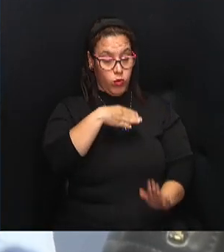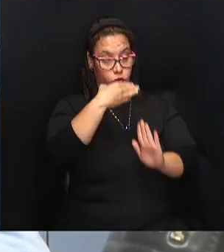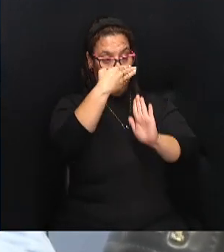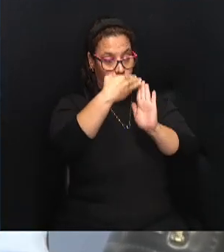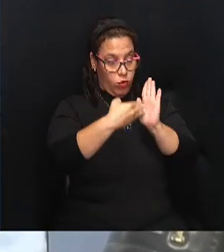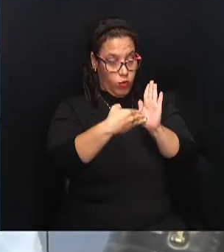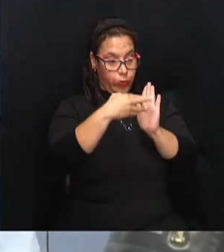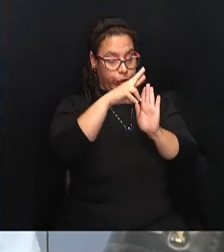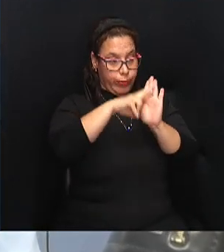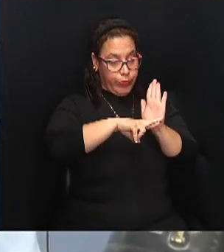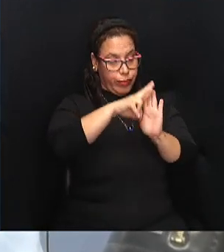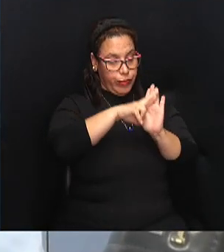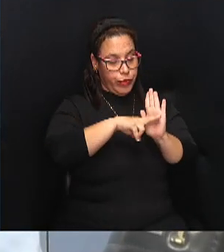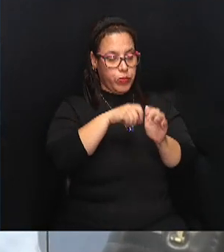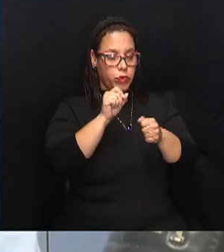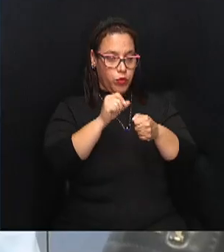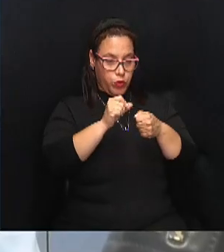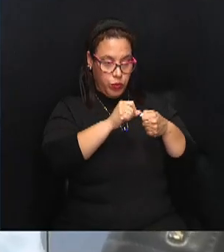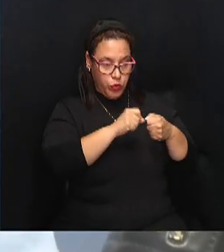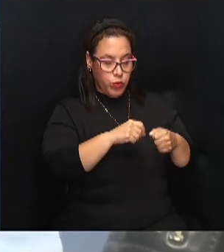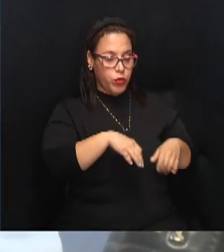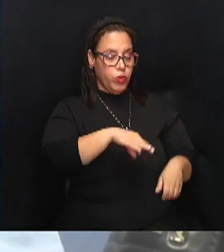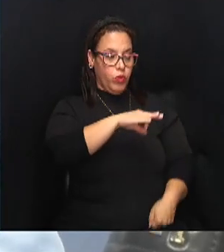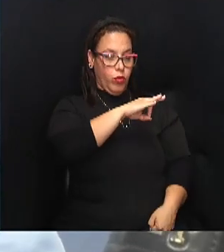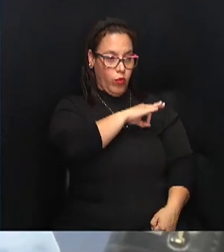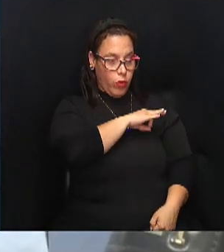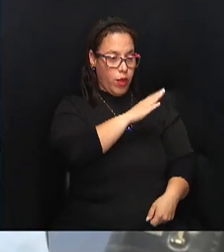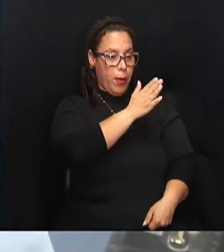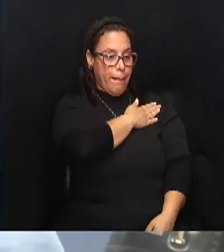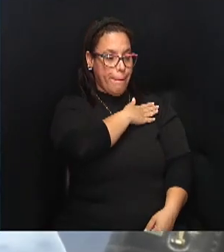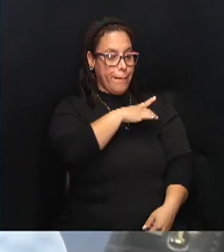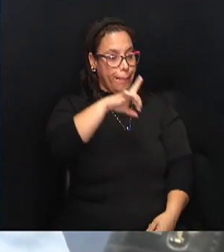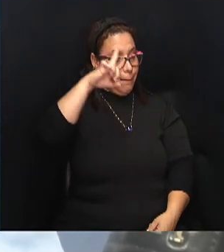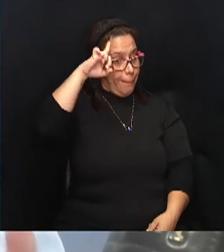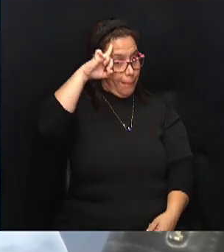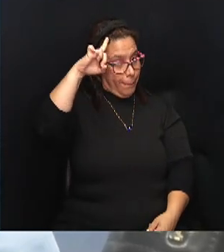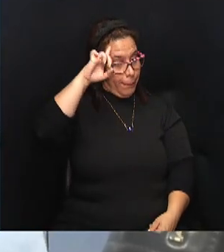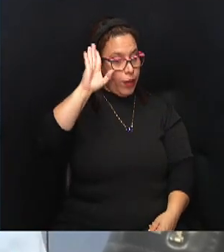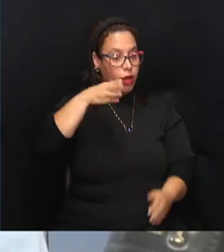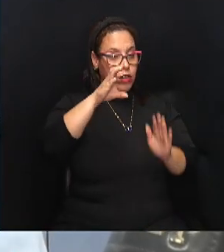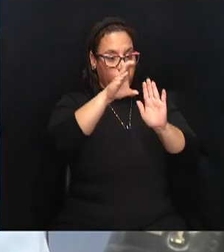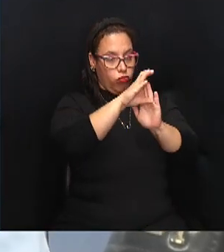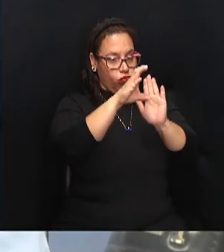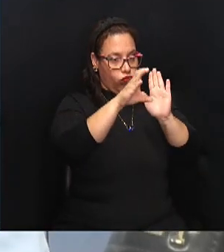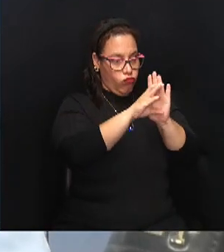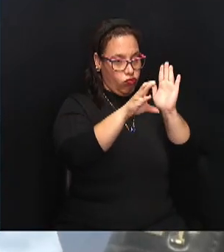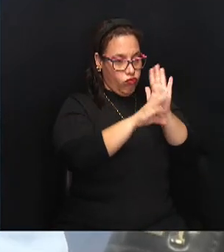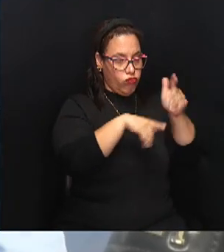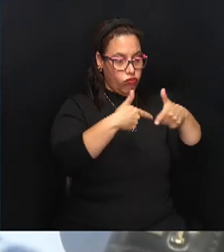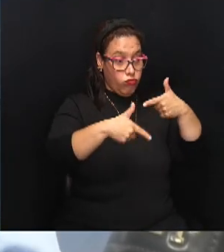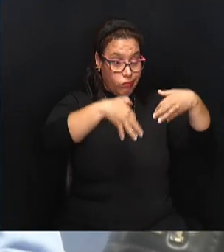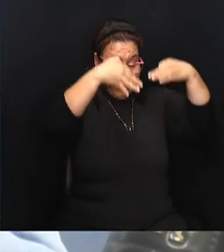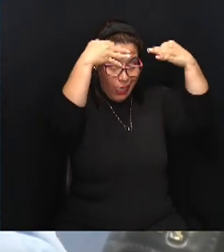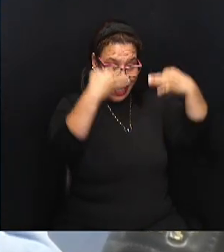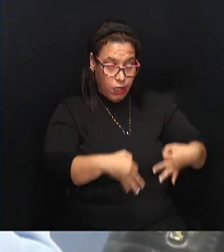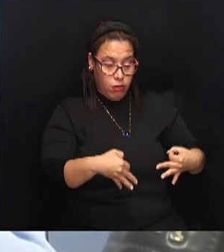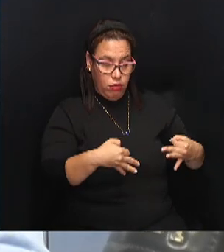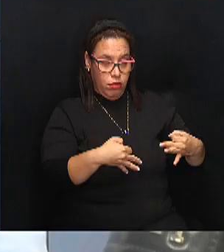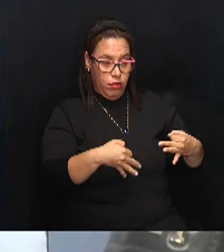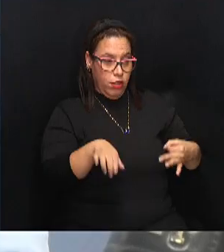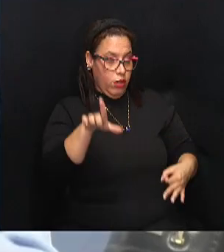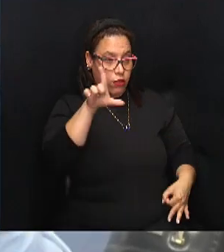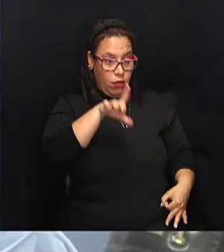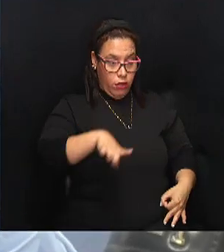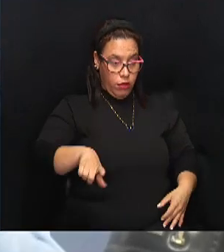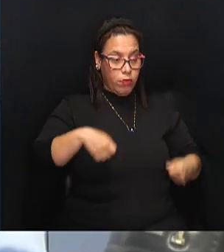trabalho executando, nós temos a Polícia Militar no seu dia a dia, então já tem um cronograma de trabalho. É evidente que sempre se